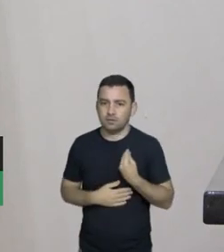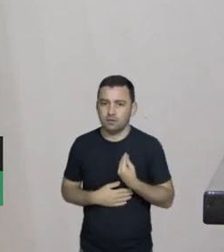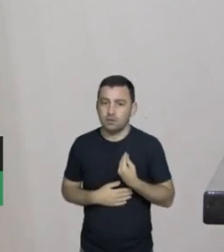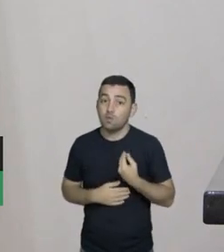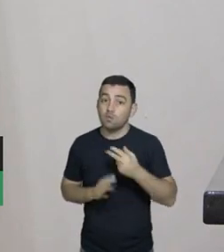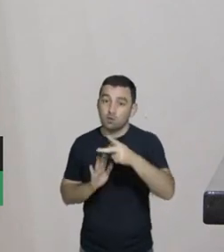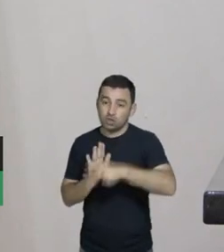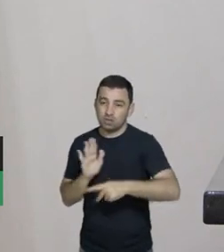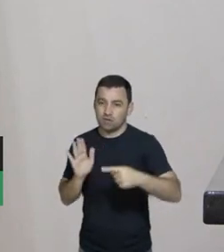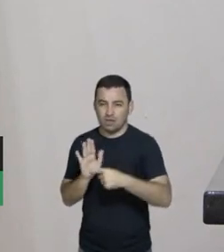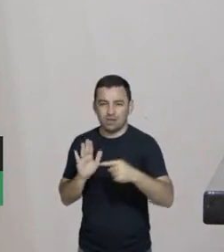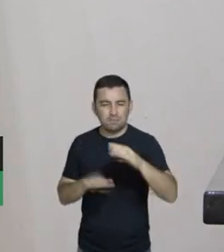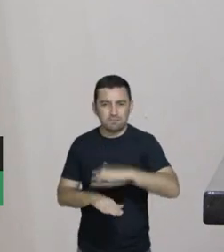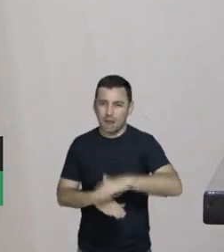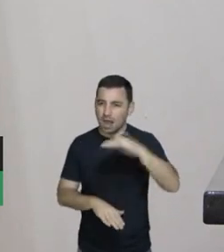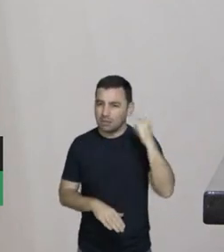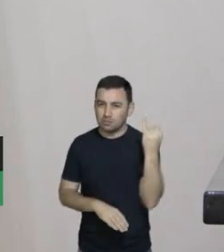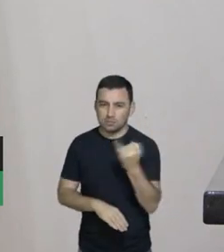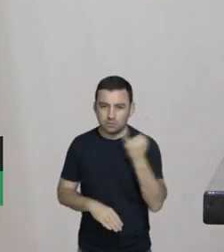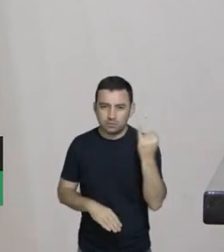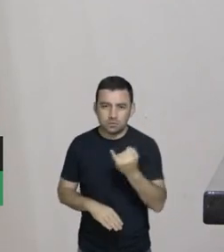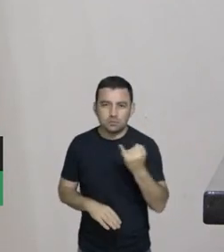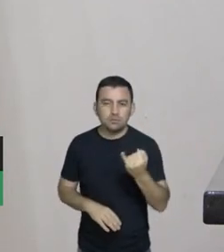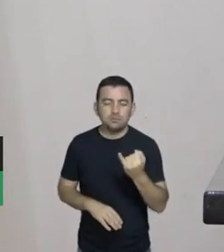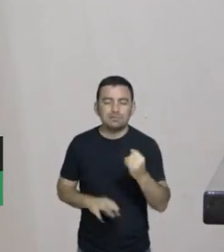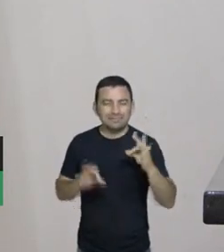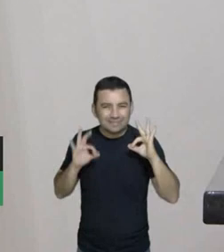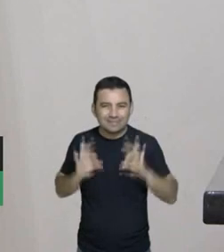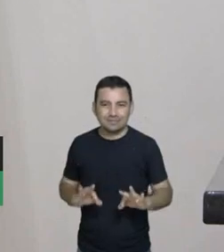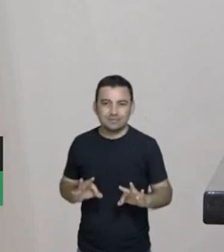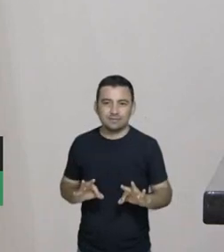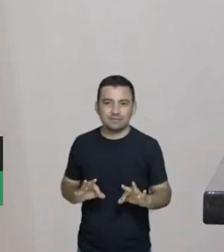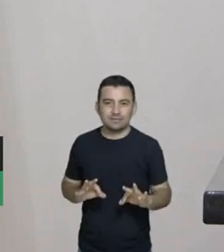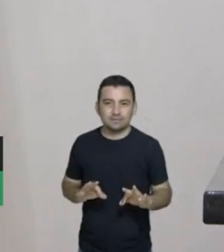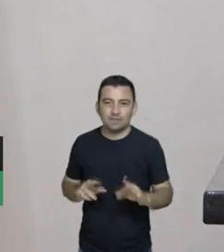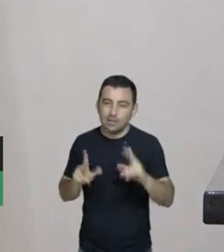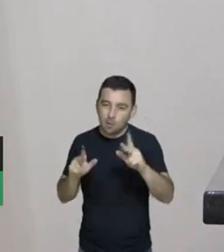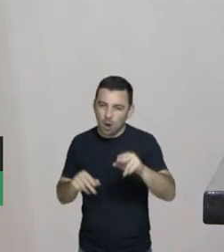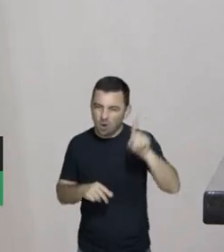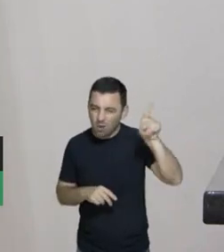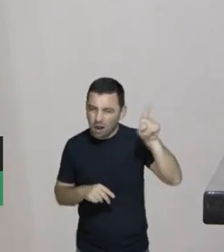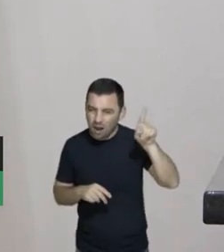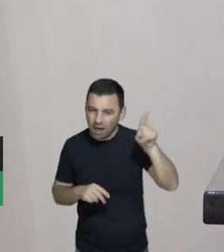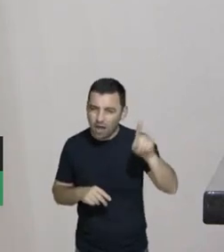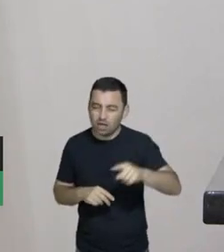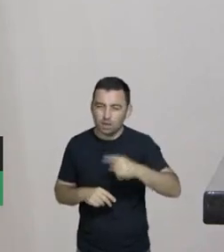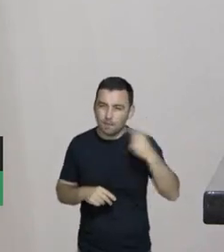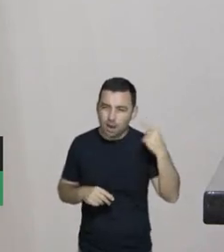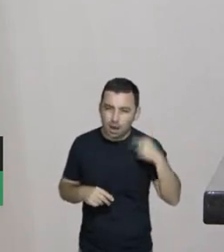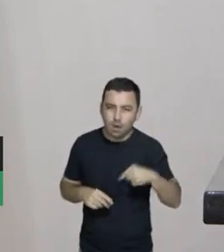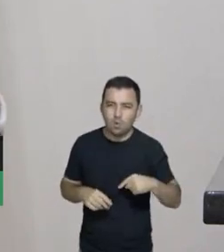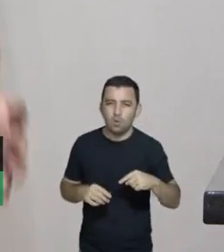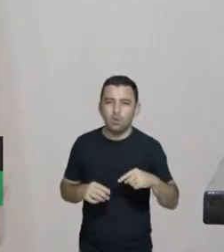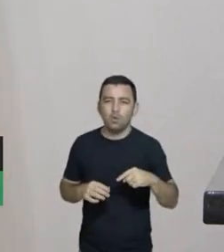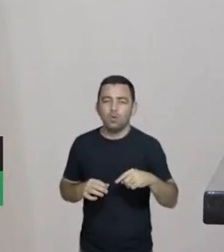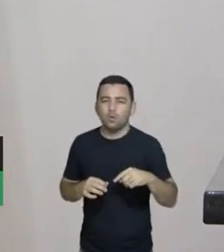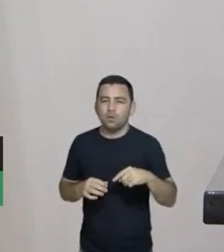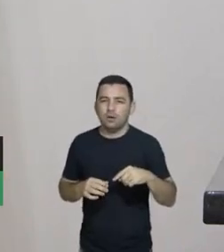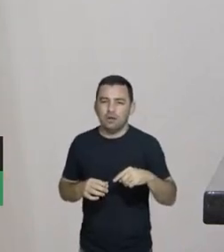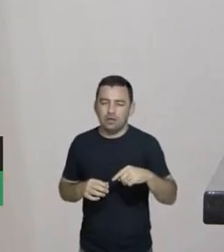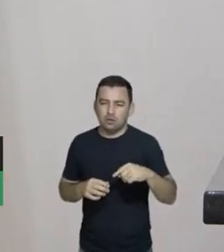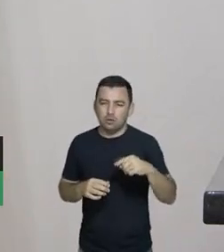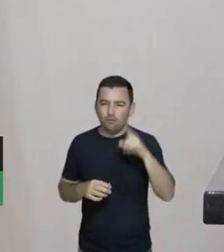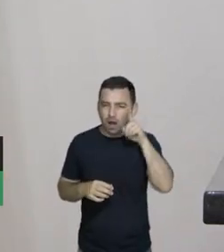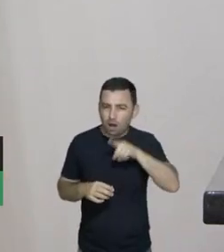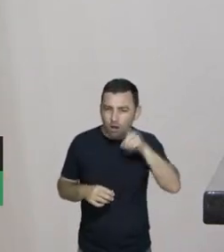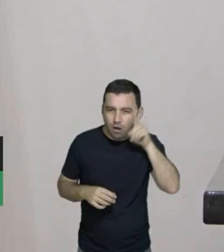projeto ele é de suma importância e, com toda certeza, assim como Hong Kong, assim como Rio de Janeiro, assim como Nova York, assim